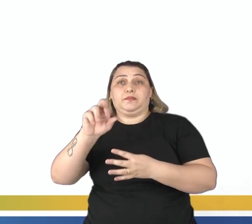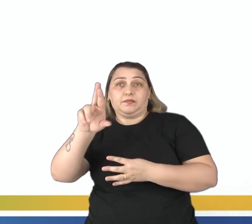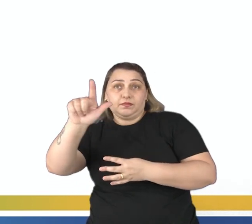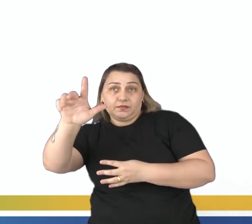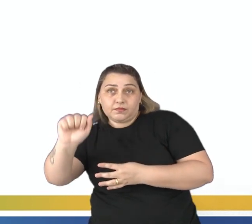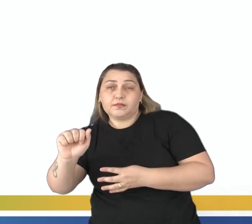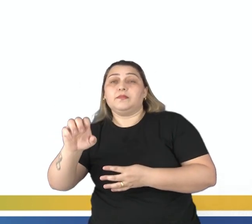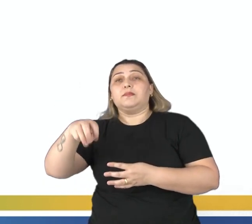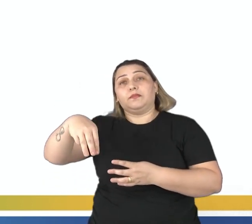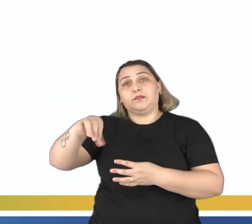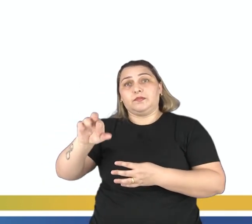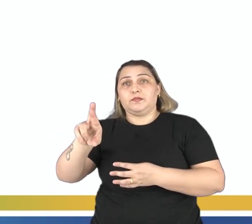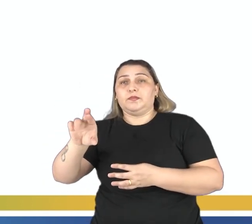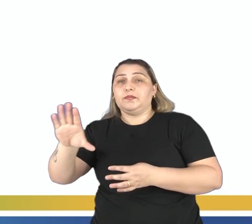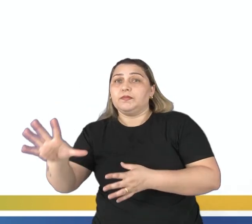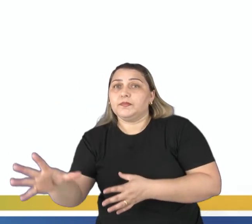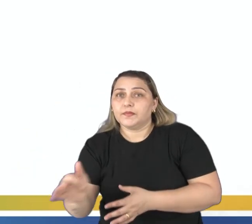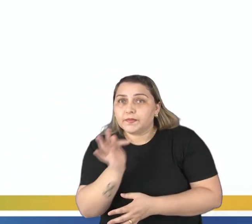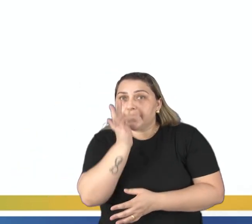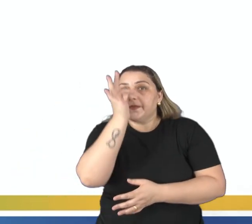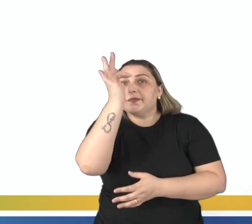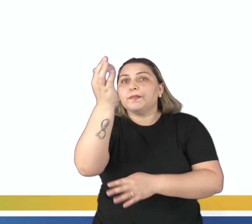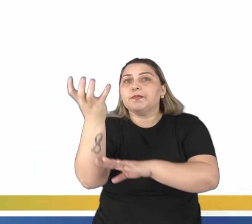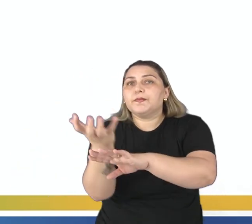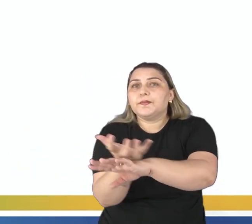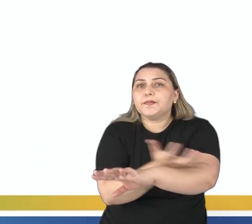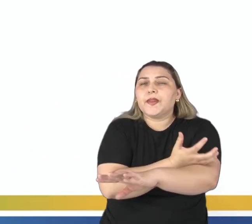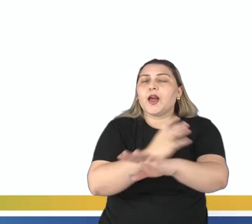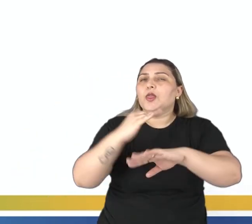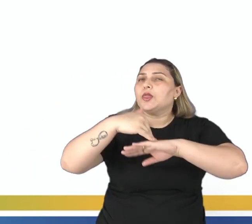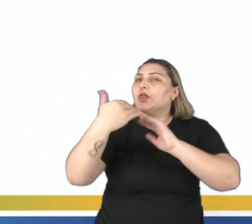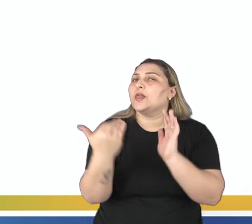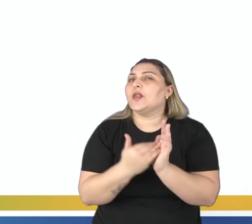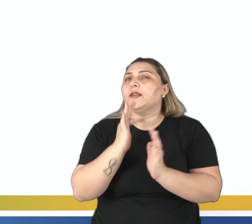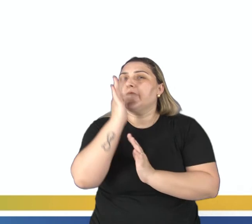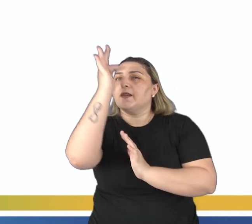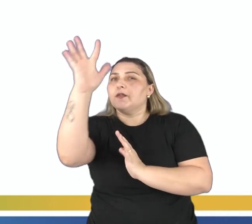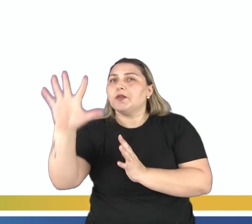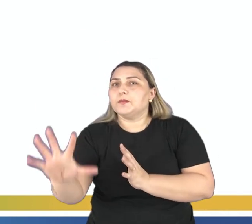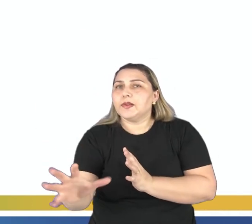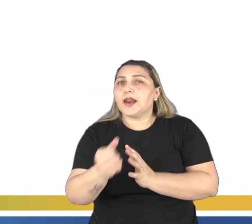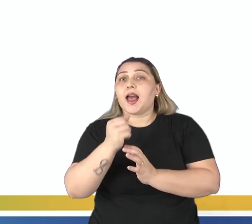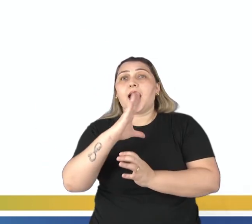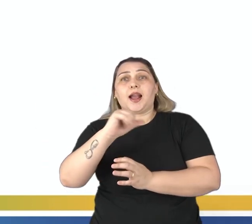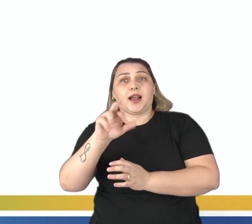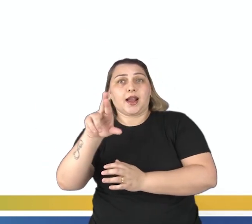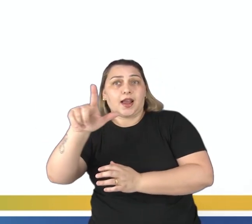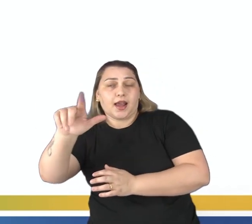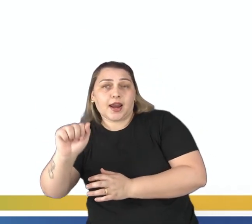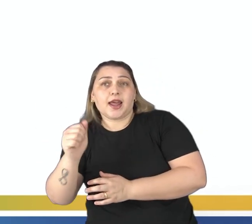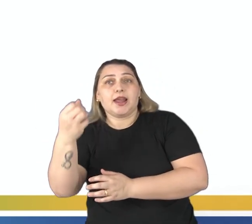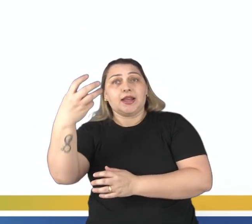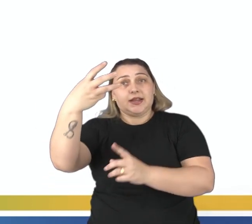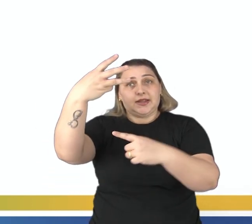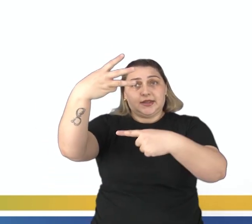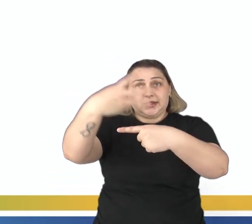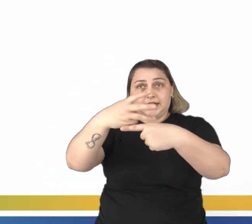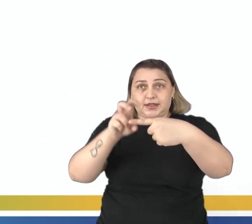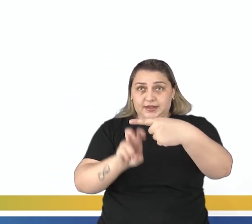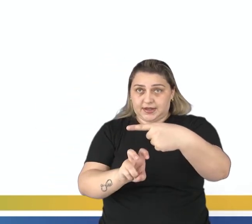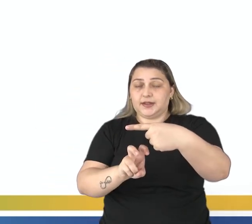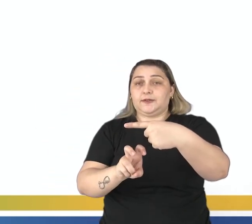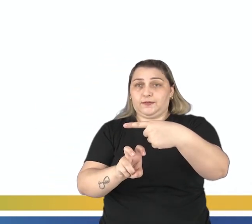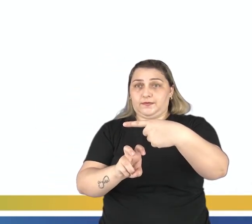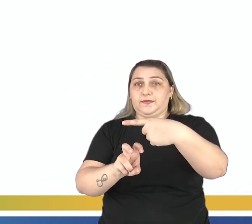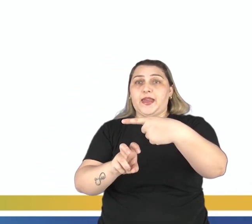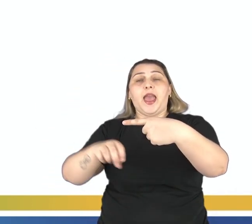Mirella foram colher flores no jardim. De todas as flores colhidas, Carla colheu 3/5